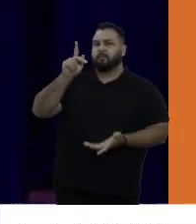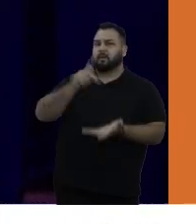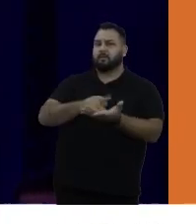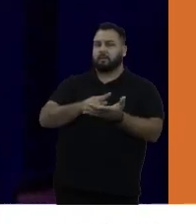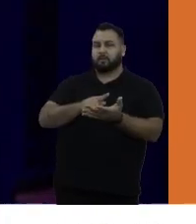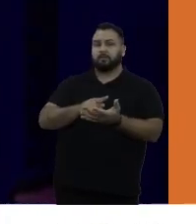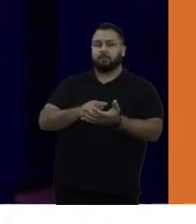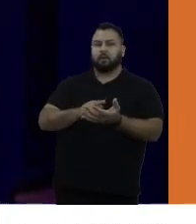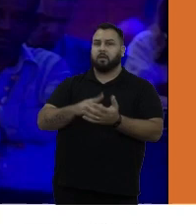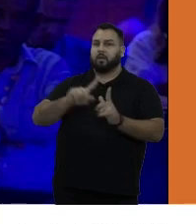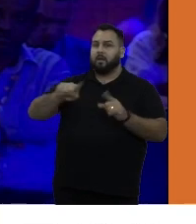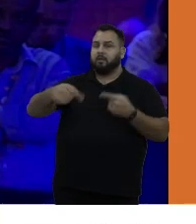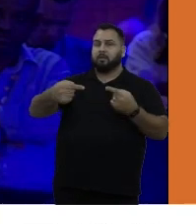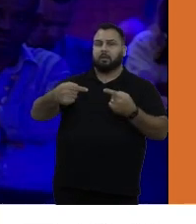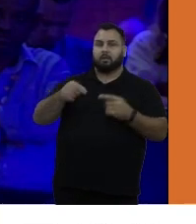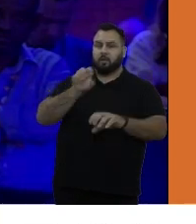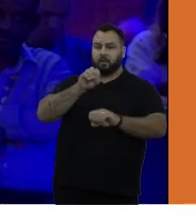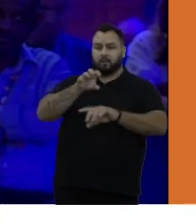desafio da educação no Brasil é